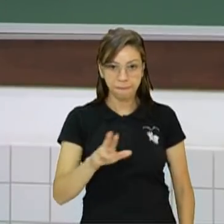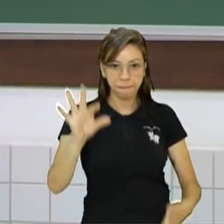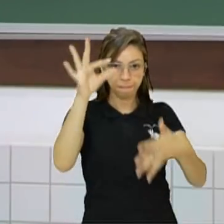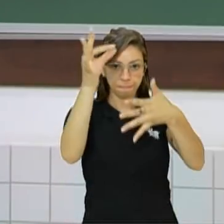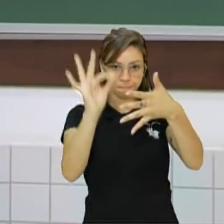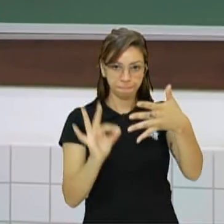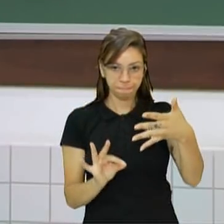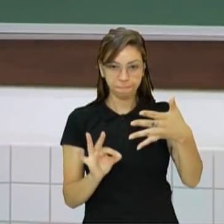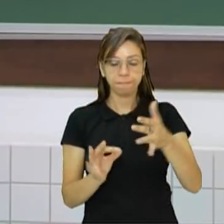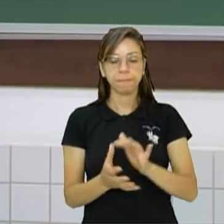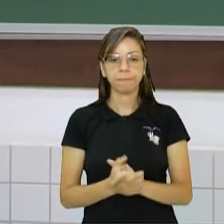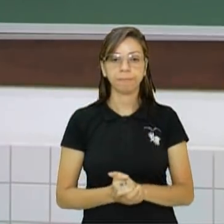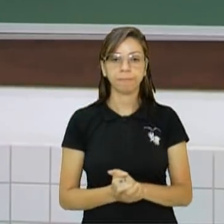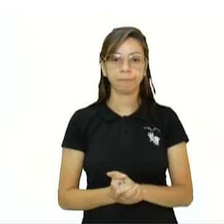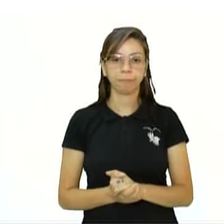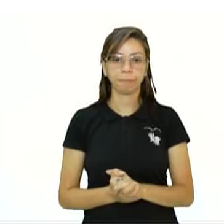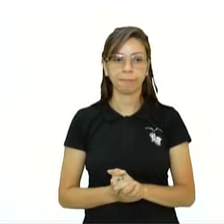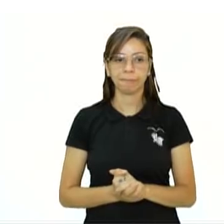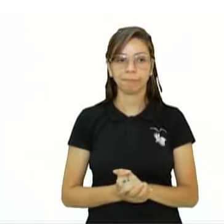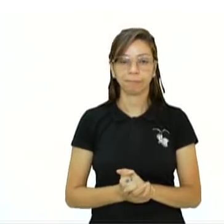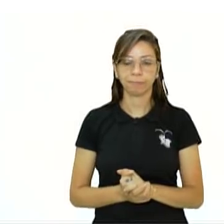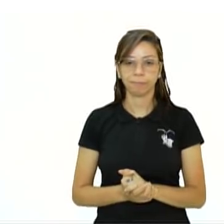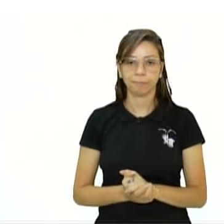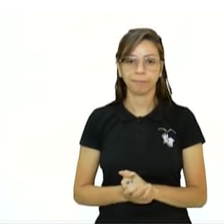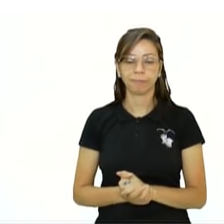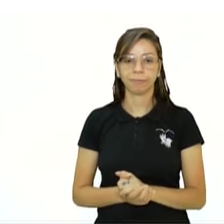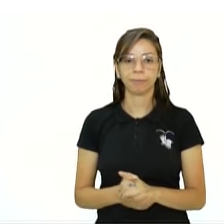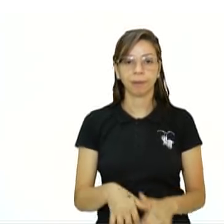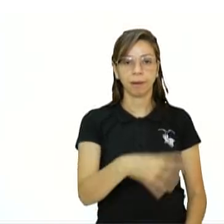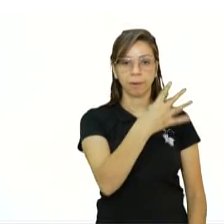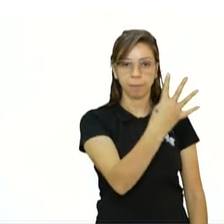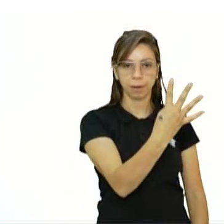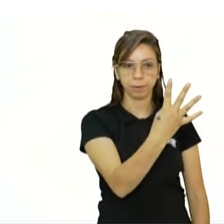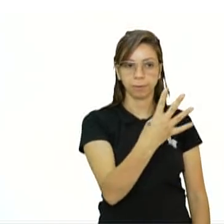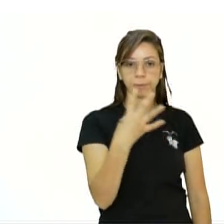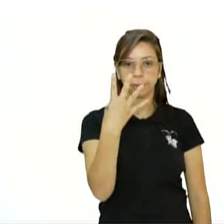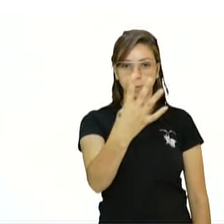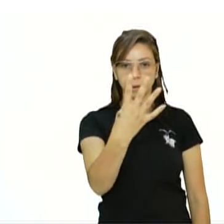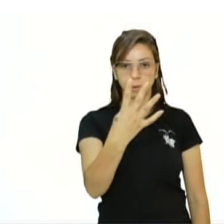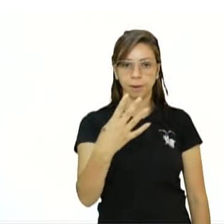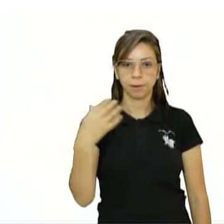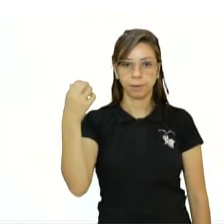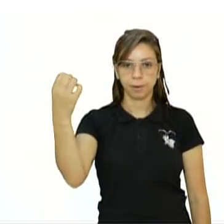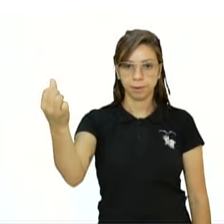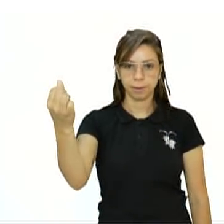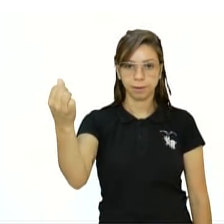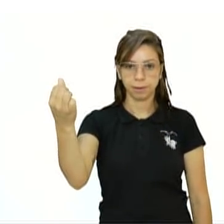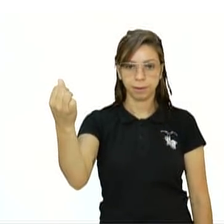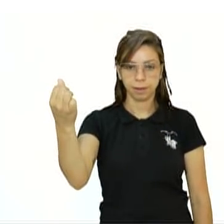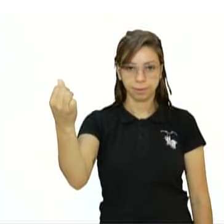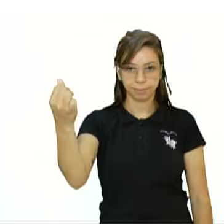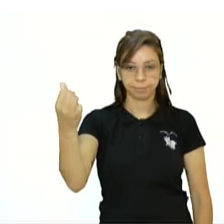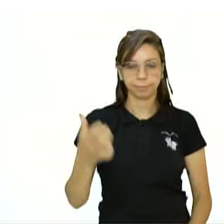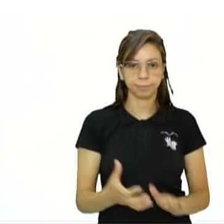com a prof, então? Então, olhem ali, 4 vértices, 4 faces e 6 arestas.